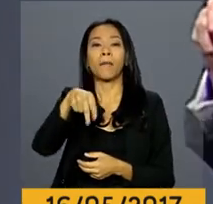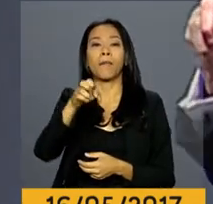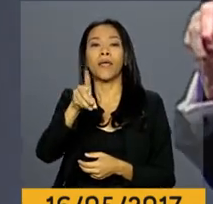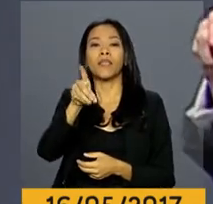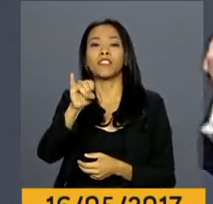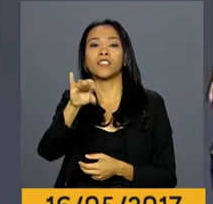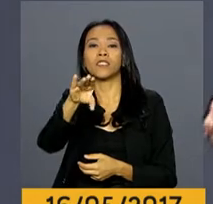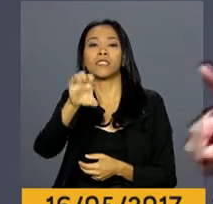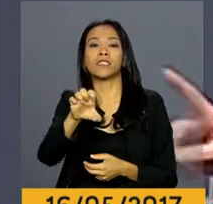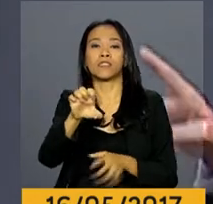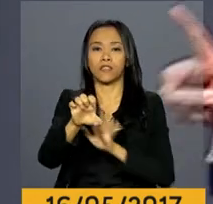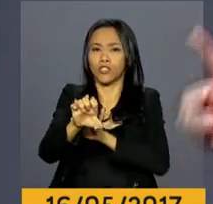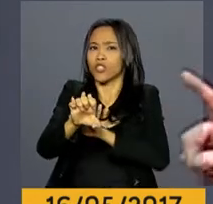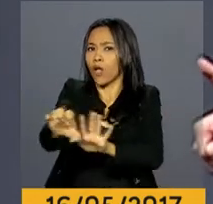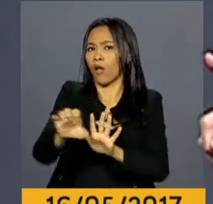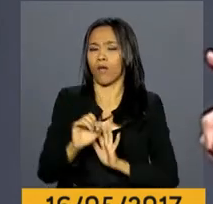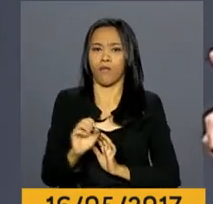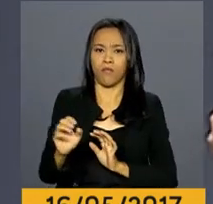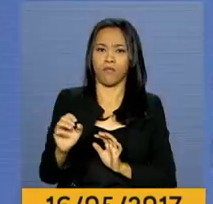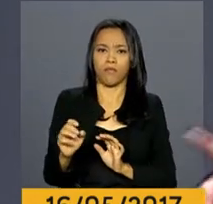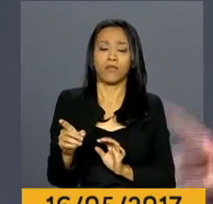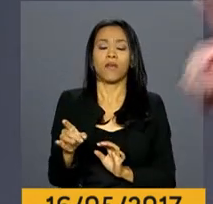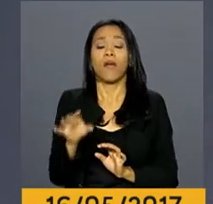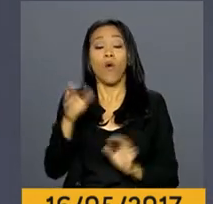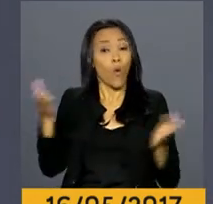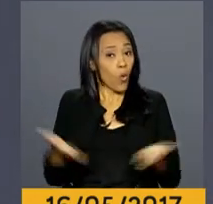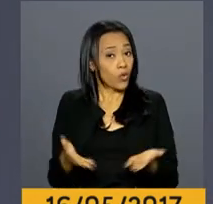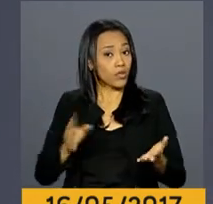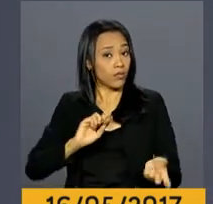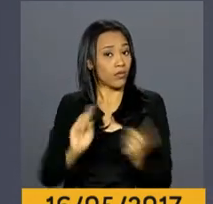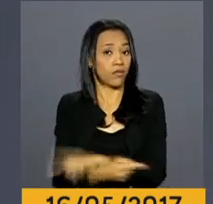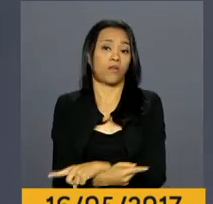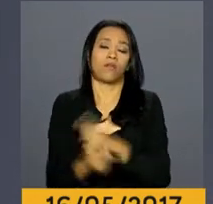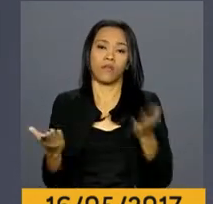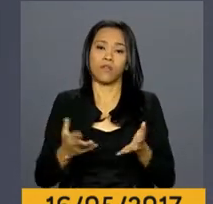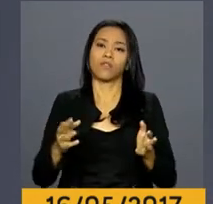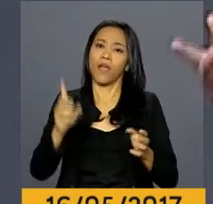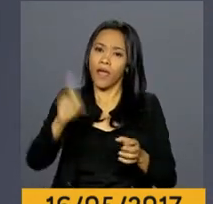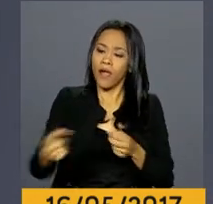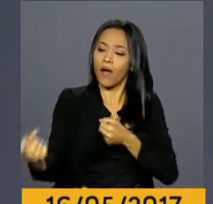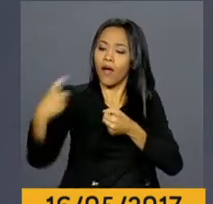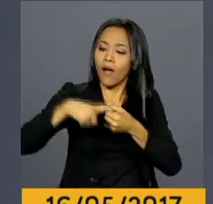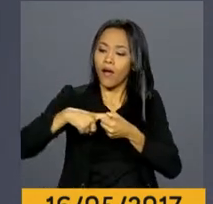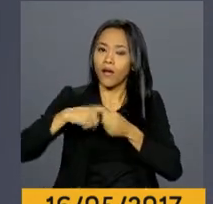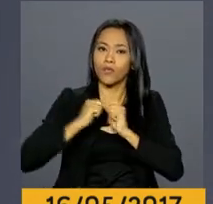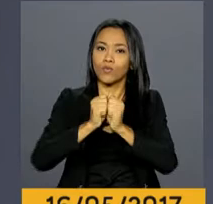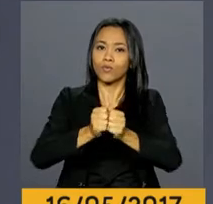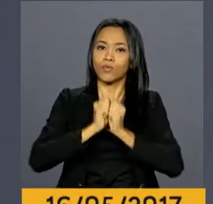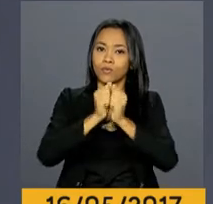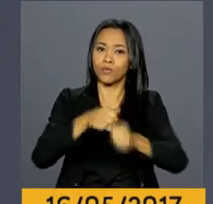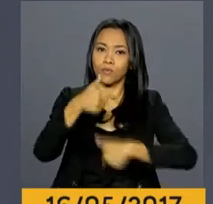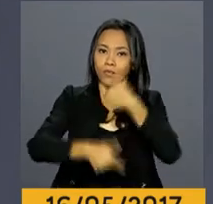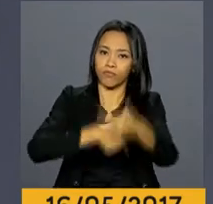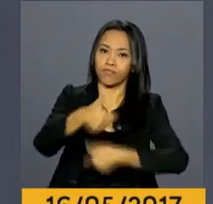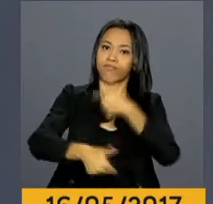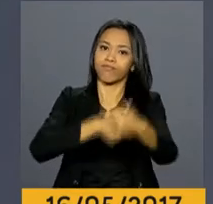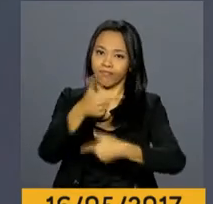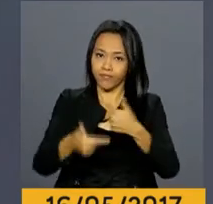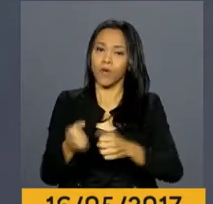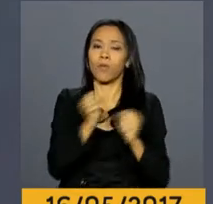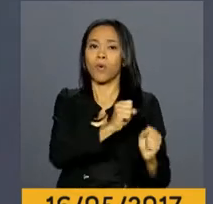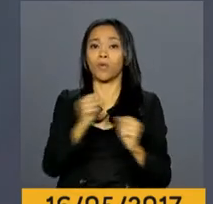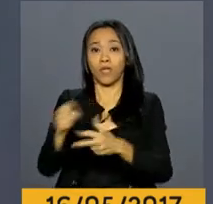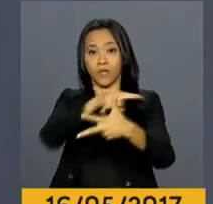Hoje não. O legislativo brasileiro é parceiro do governo, governa juntamente com o poder